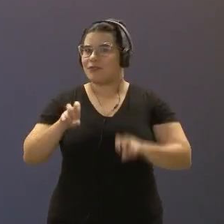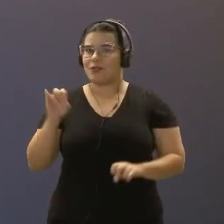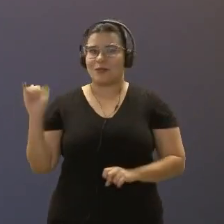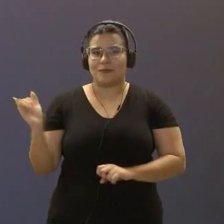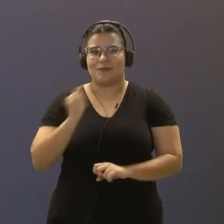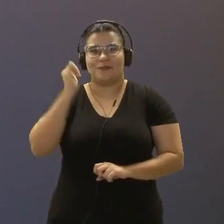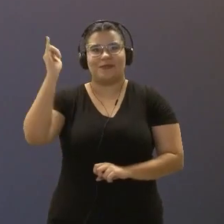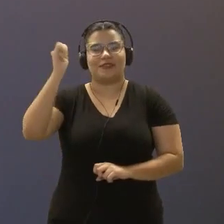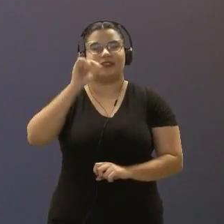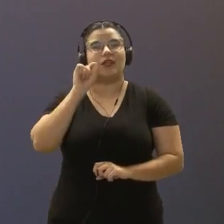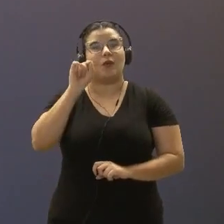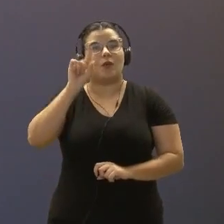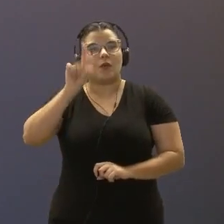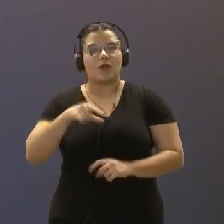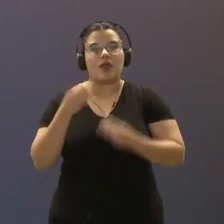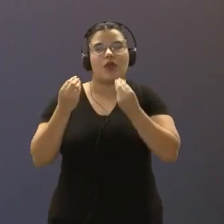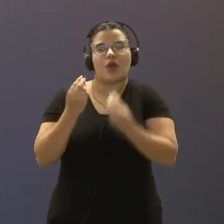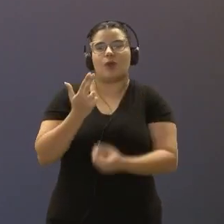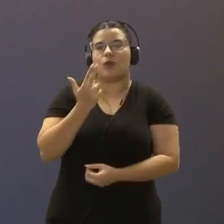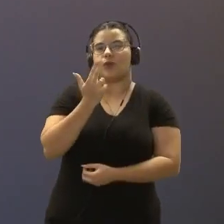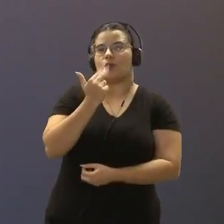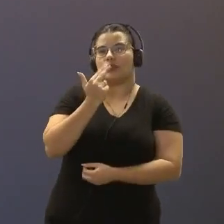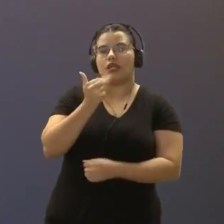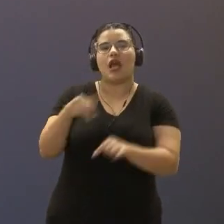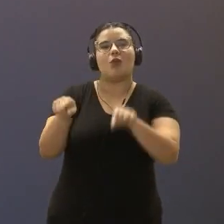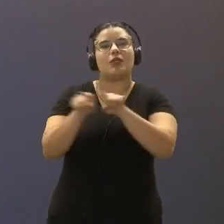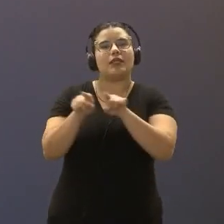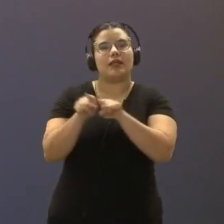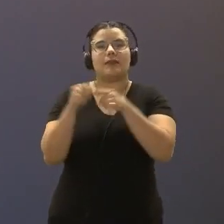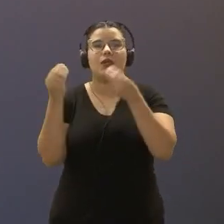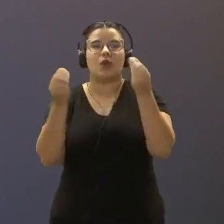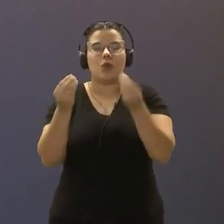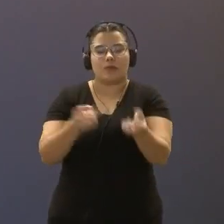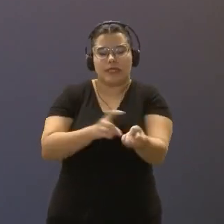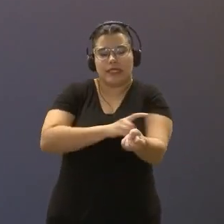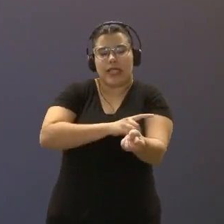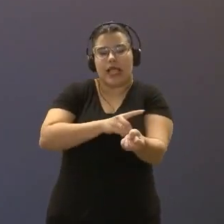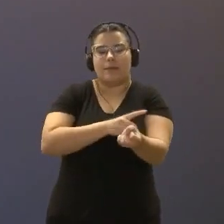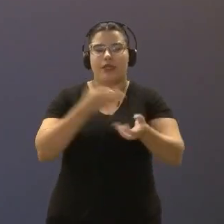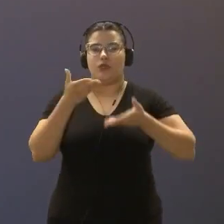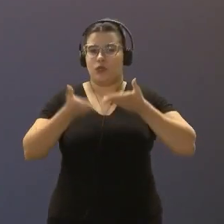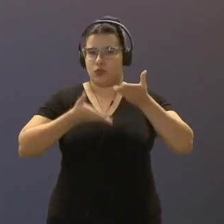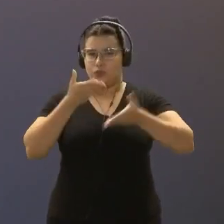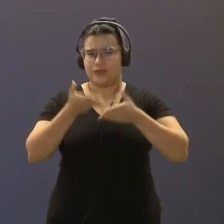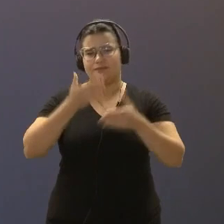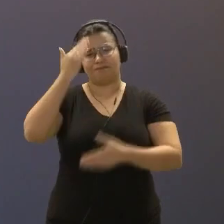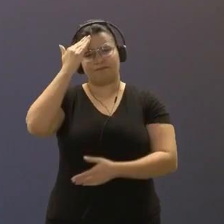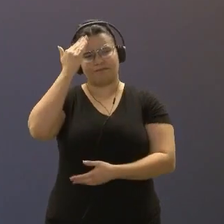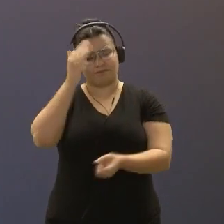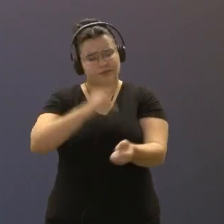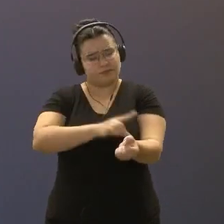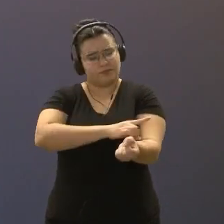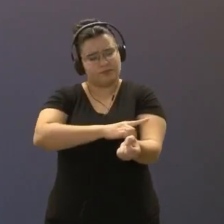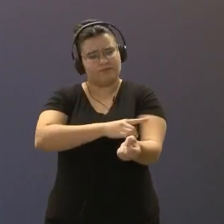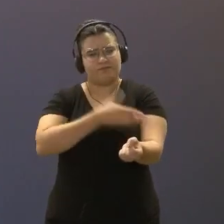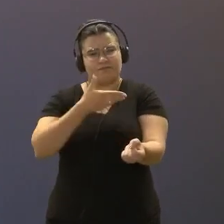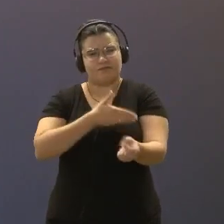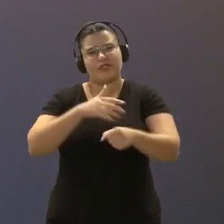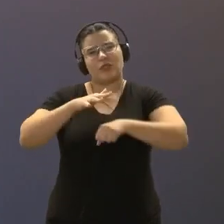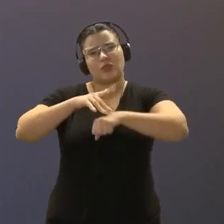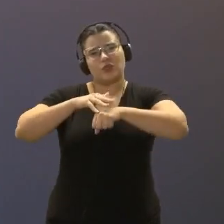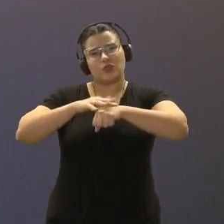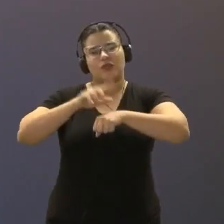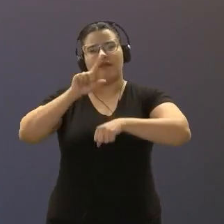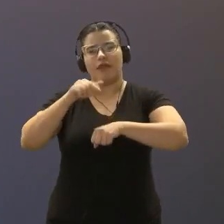que é a importância da nutrição especializada no manejo da diabetes. A gente entende a diabetes como uma doença que vem com a